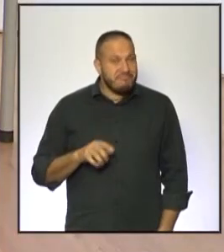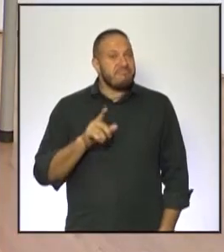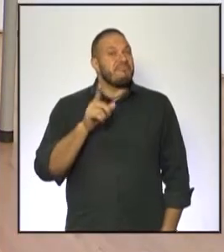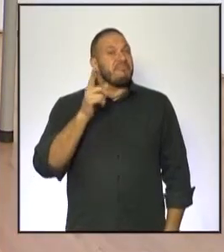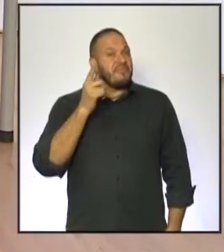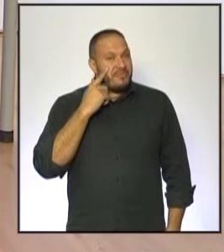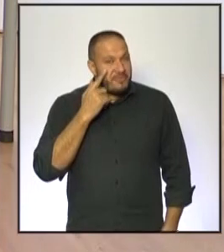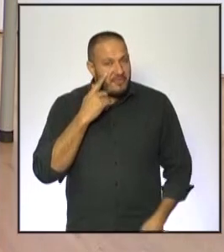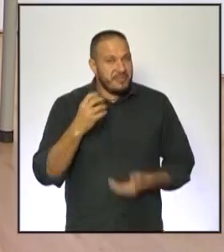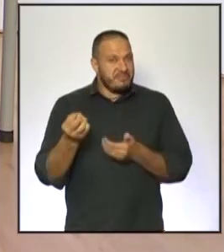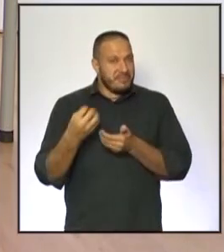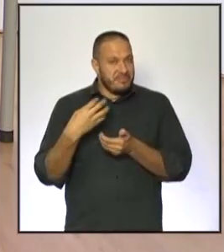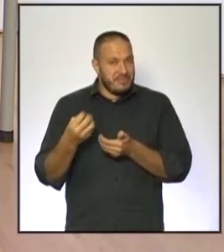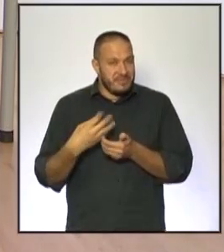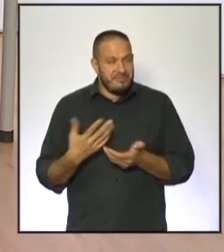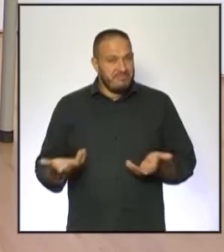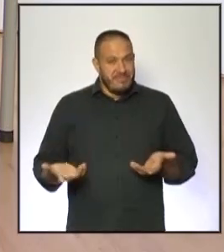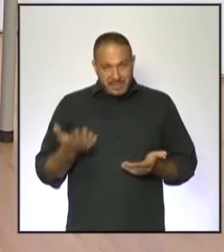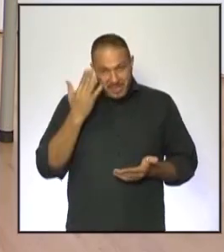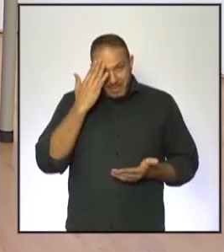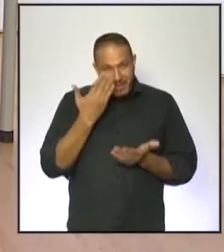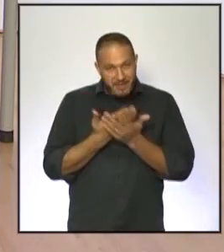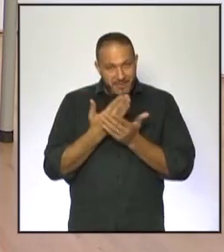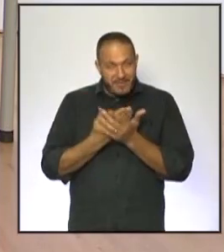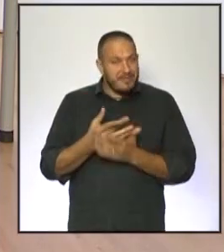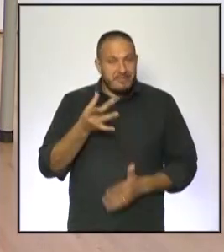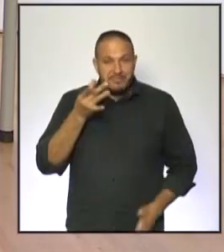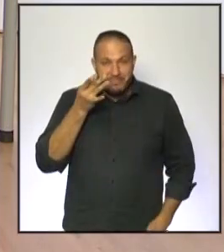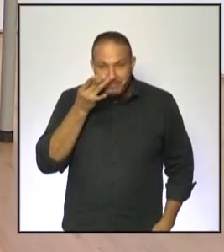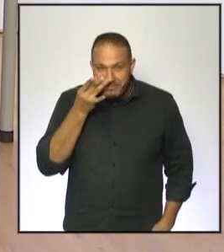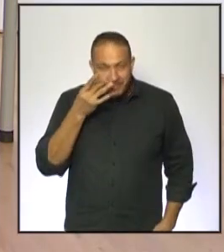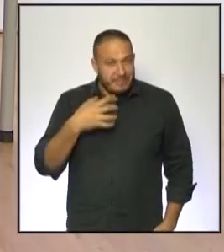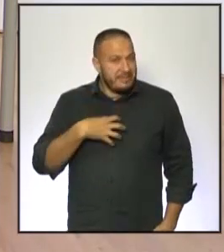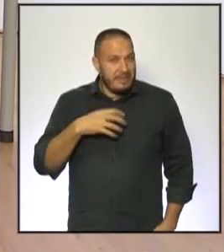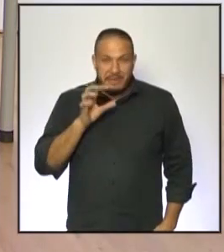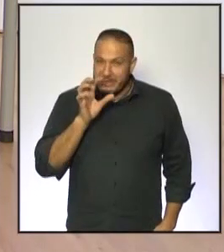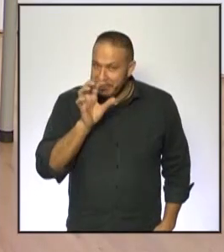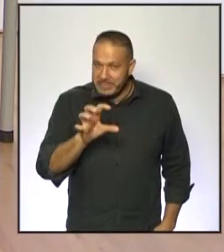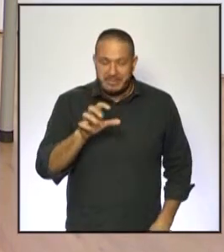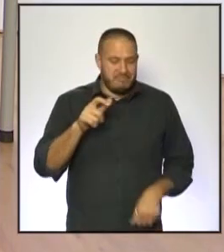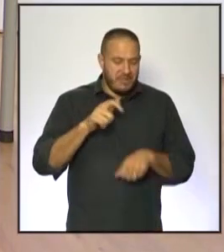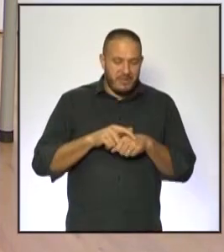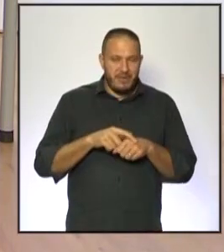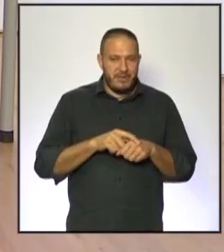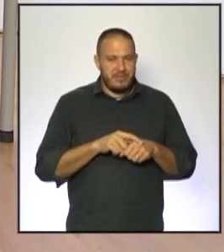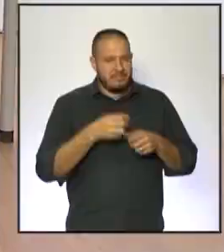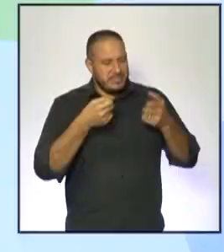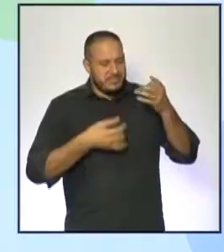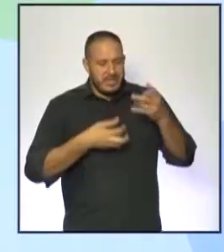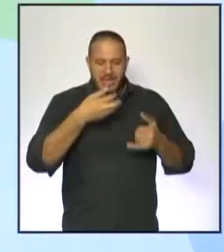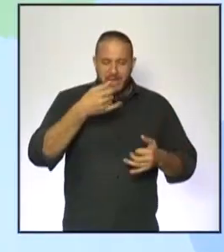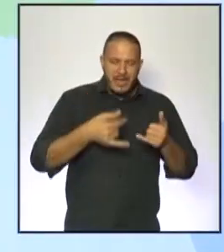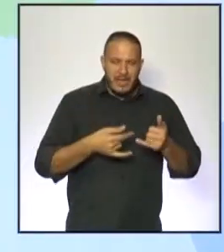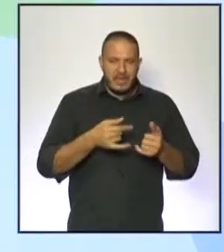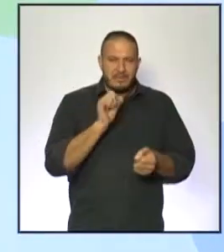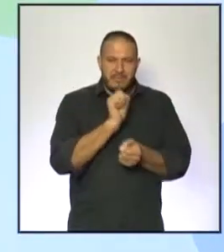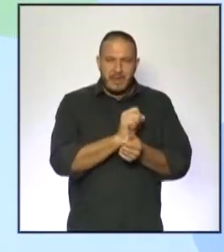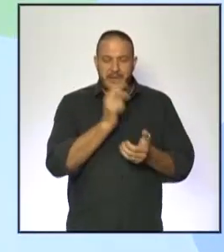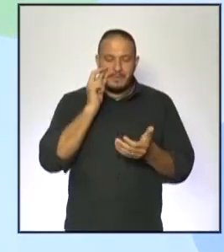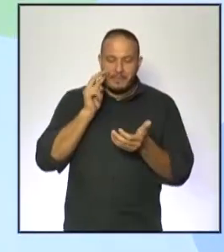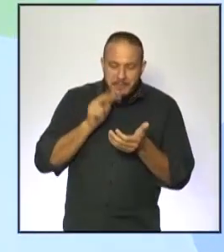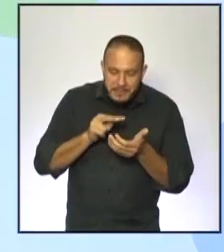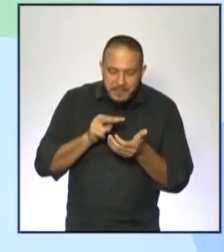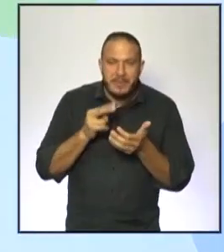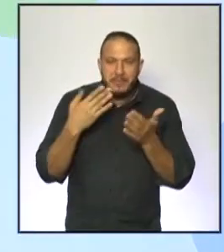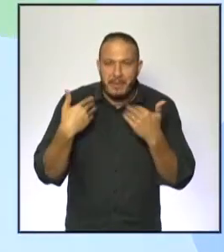escrevendo. Aula ao vivo é assim, a gente vai interagindo, a gente vai trocando, e é isso